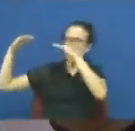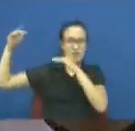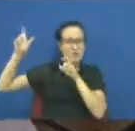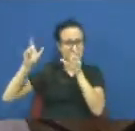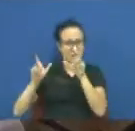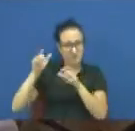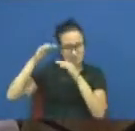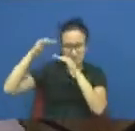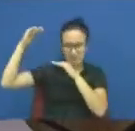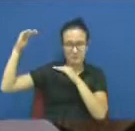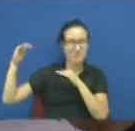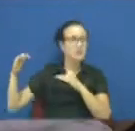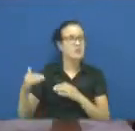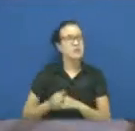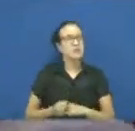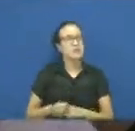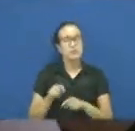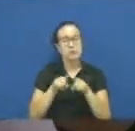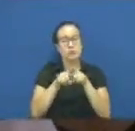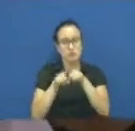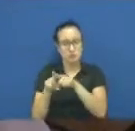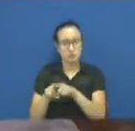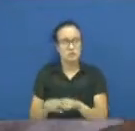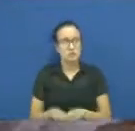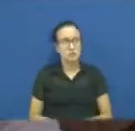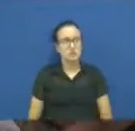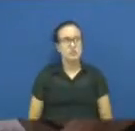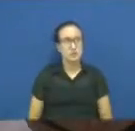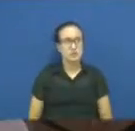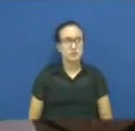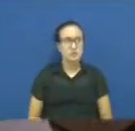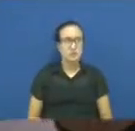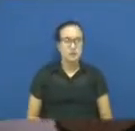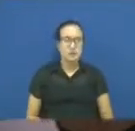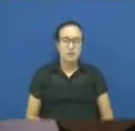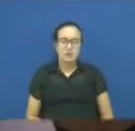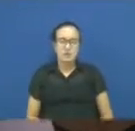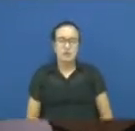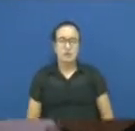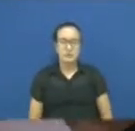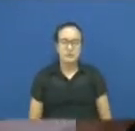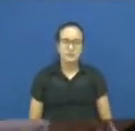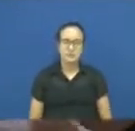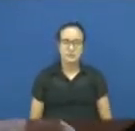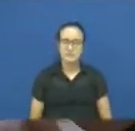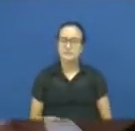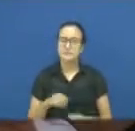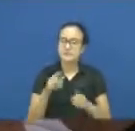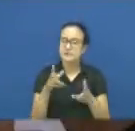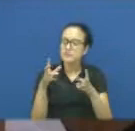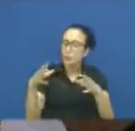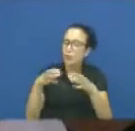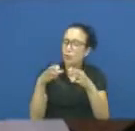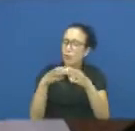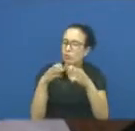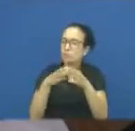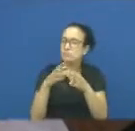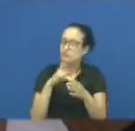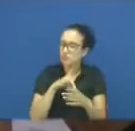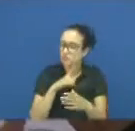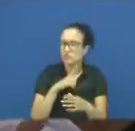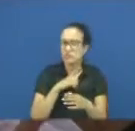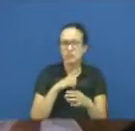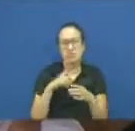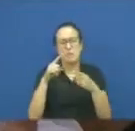era o que melhor jogava, porque era o armador, é aquele que fazia diferença dentro do time. Então o time era composto por Lelo,